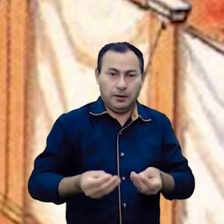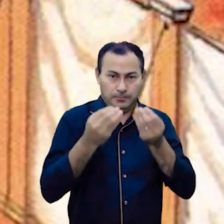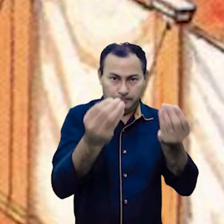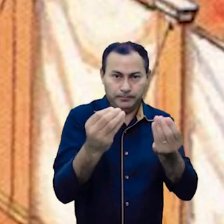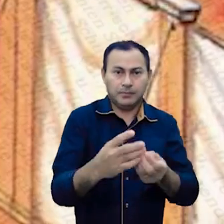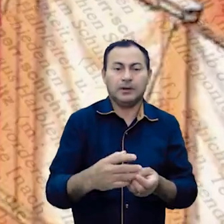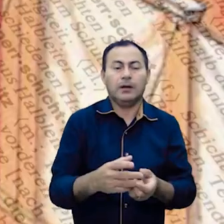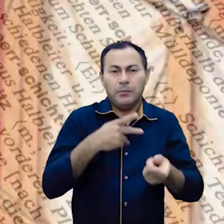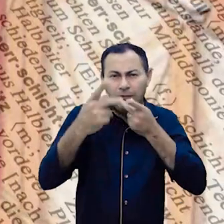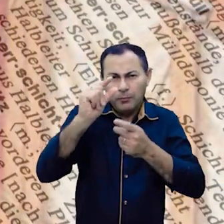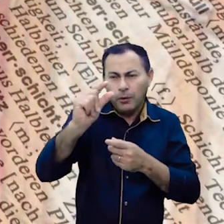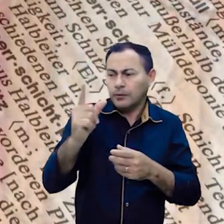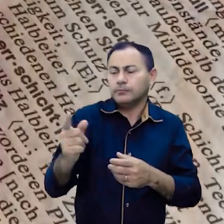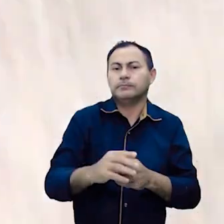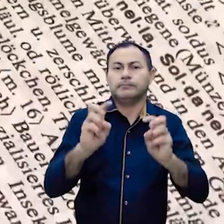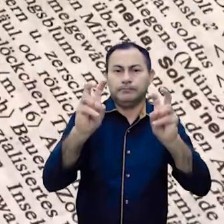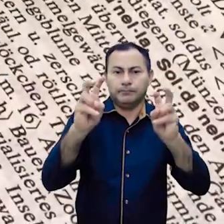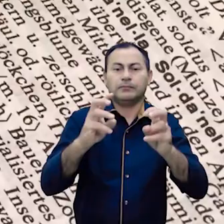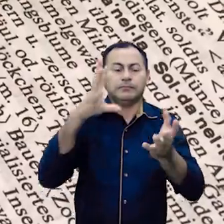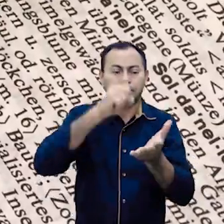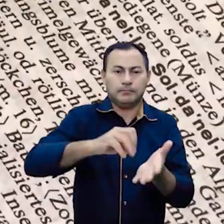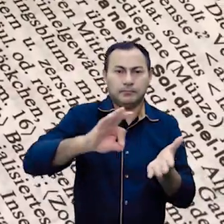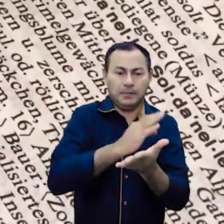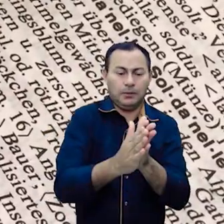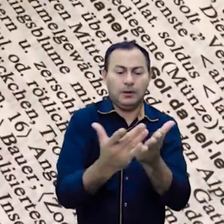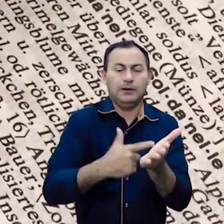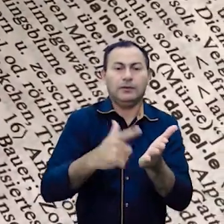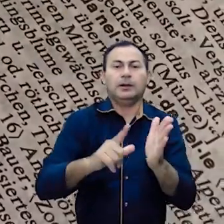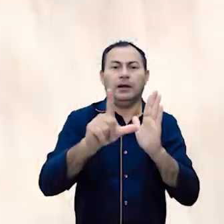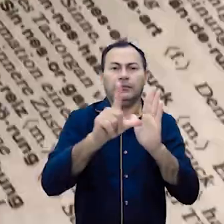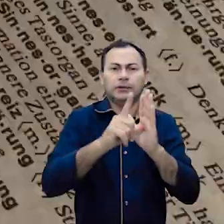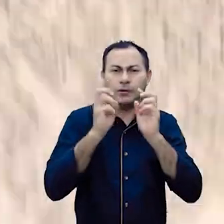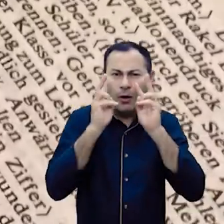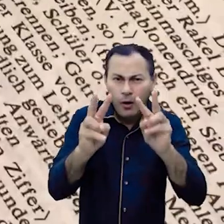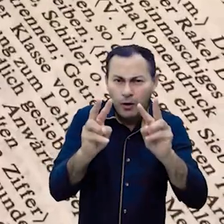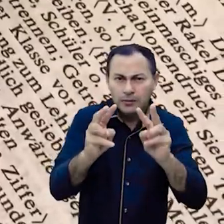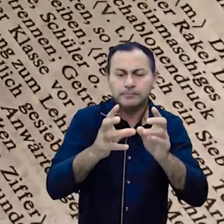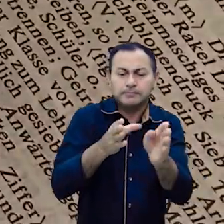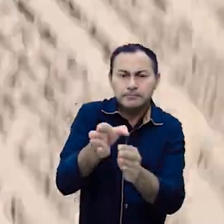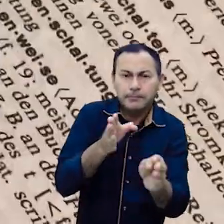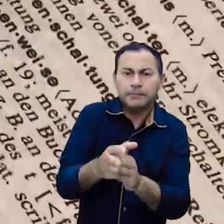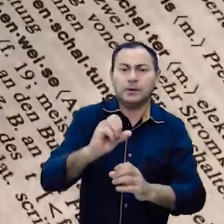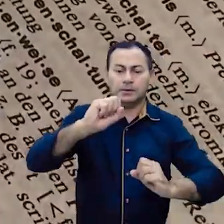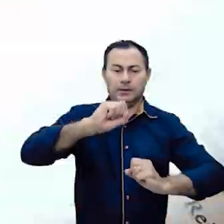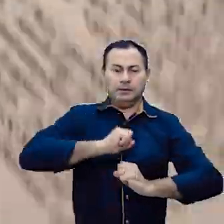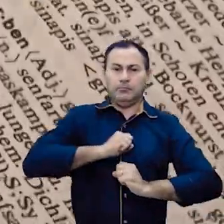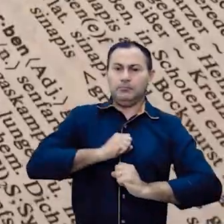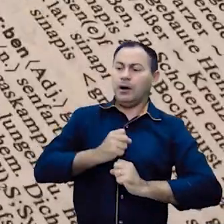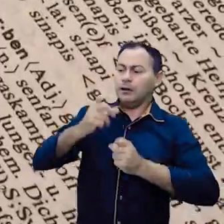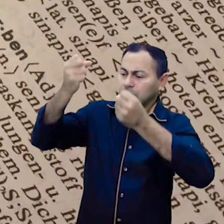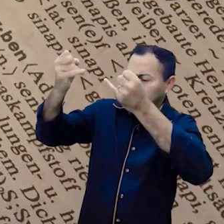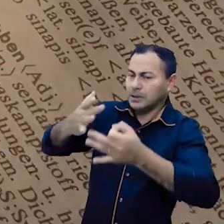daquela oferta deixe-me falar um pouco sobre esse assunto que está registrado no livro de Levítico vamos observar essas instruções